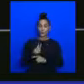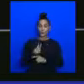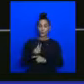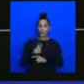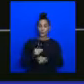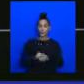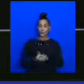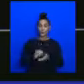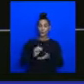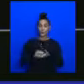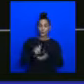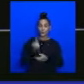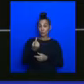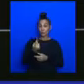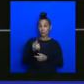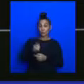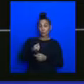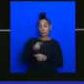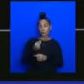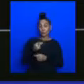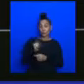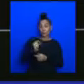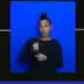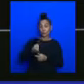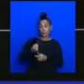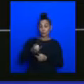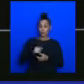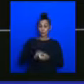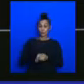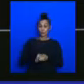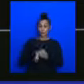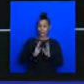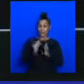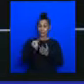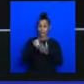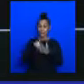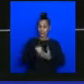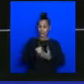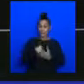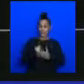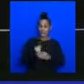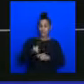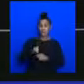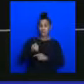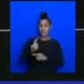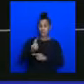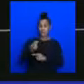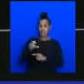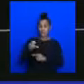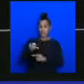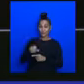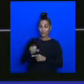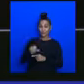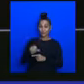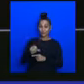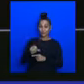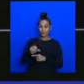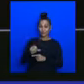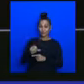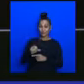62. Falta apenas um número. E ele já chegou. É o número